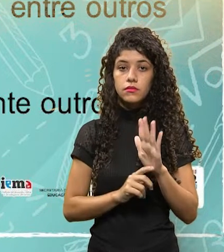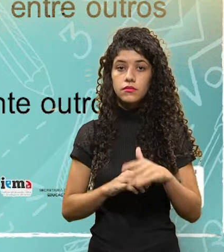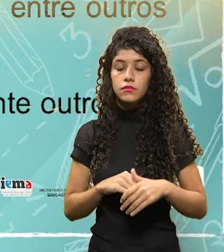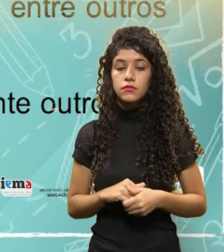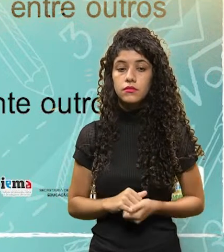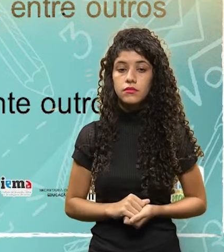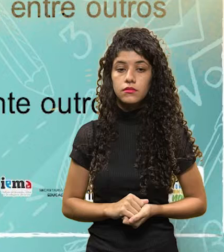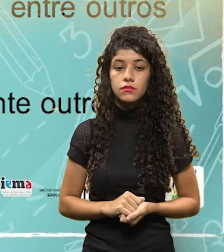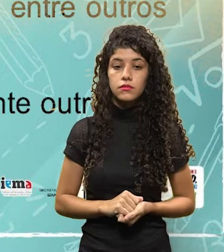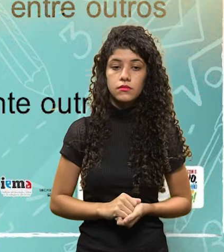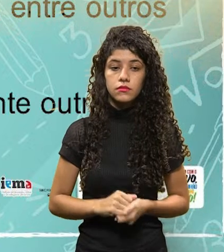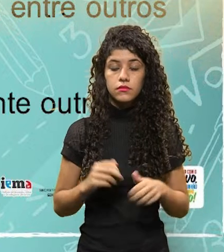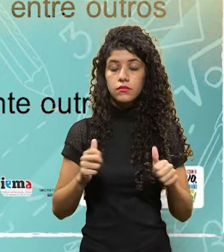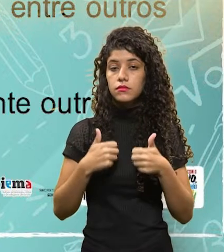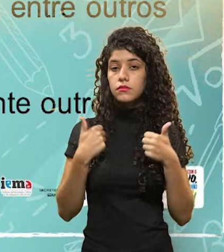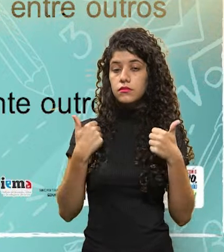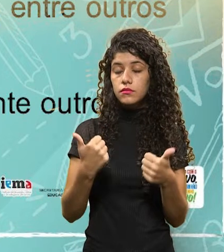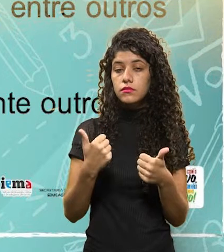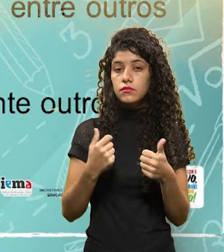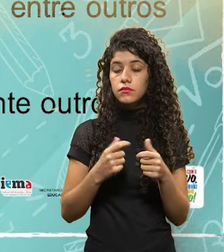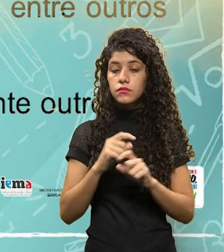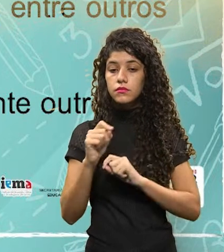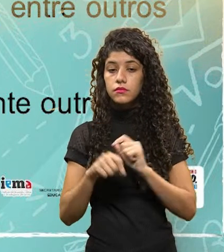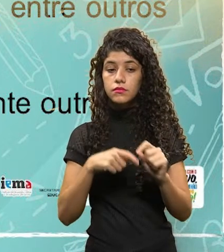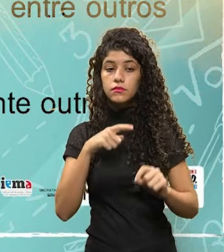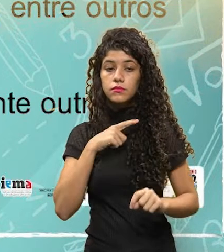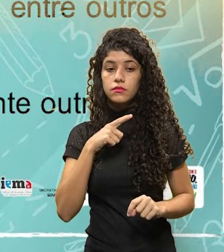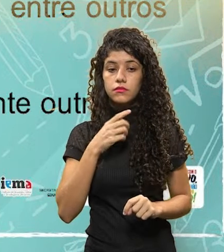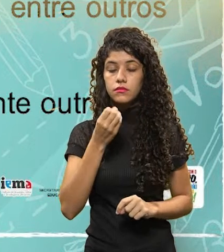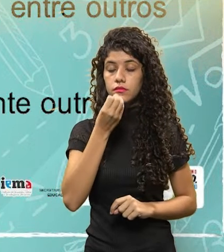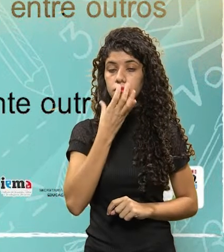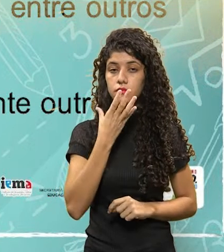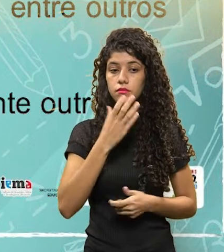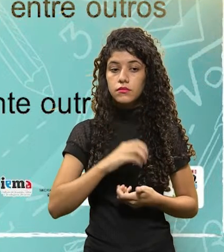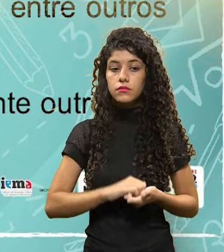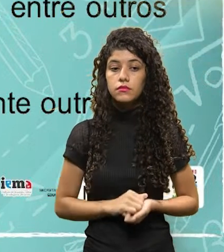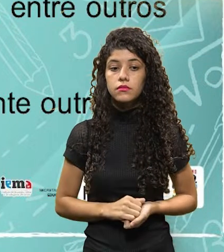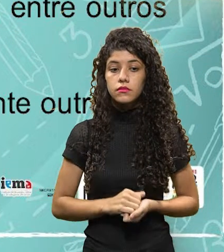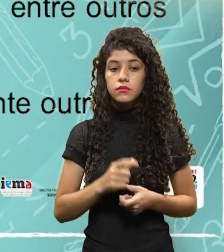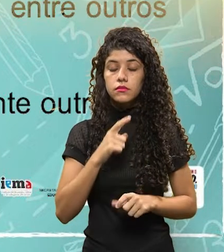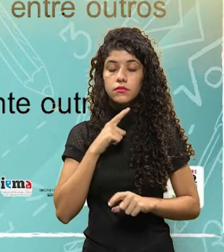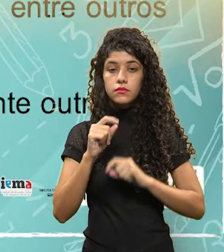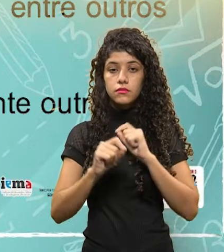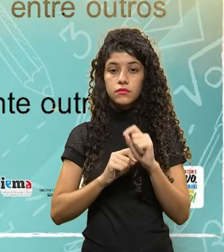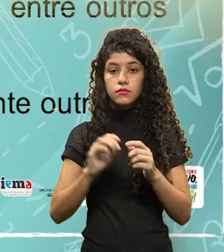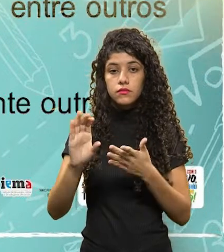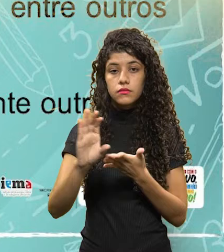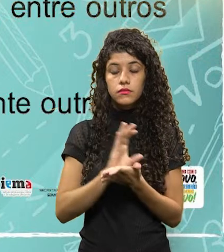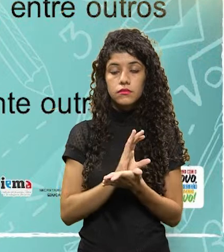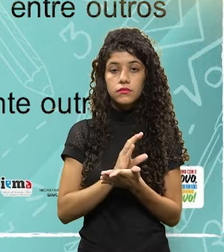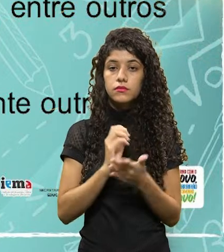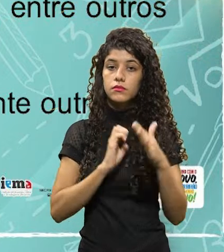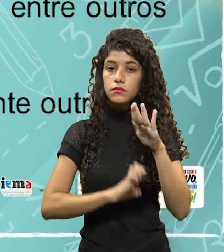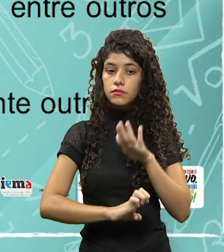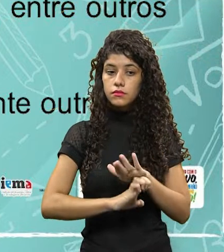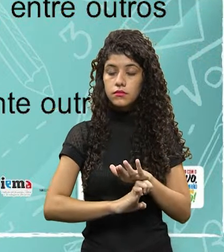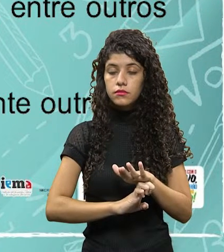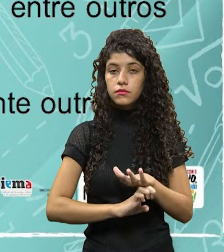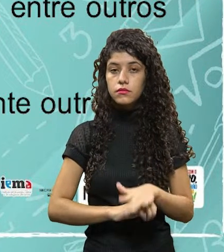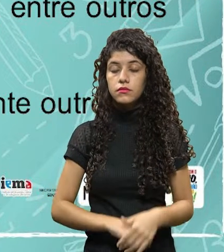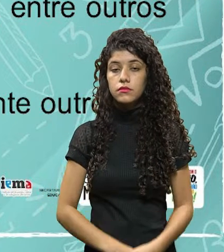São os itens positivos do patrimônio. Eles trazem benefícios e proporcionam ganho para a